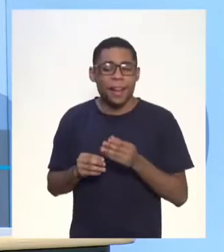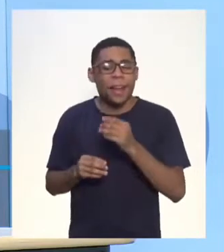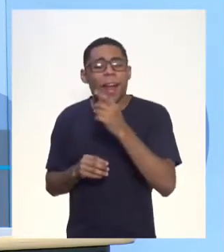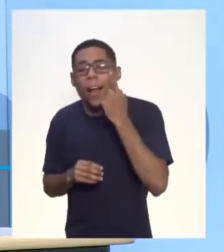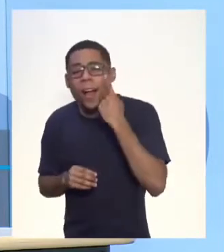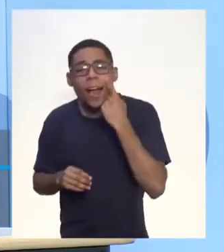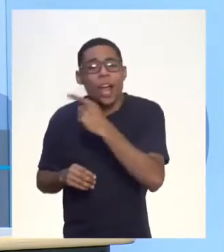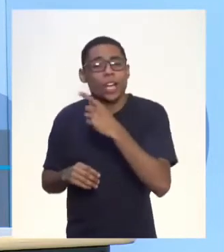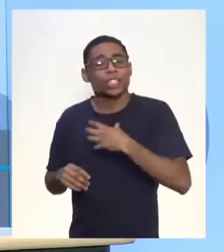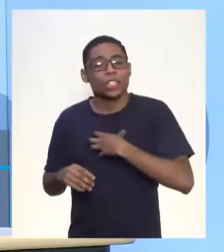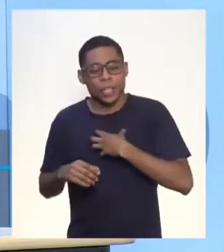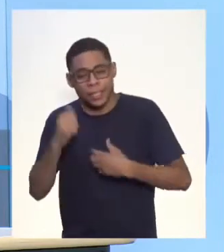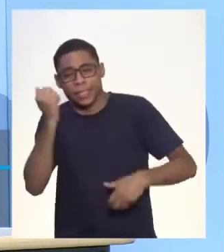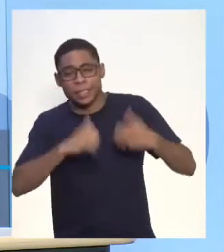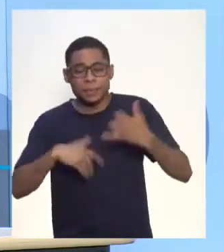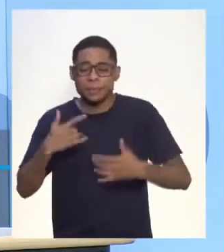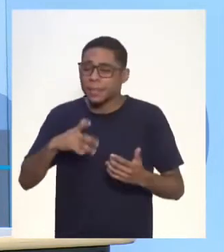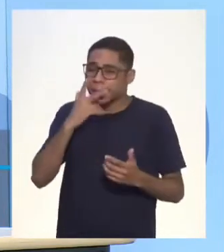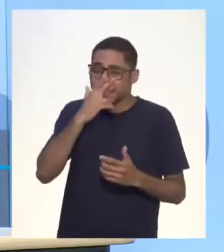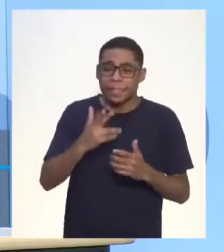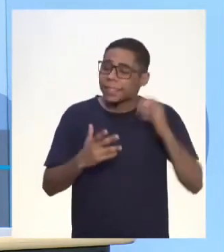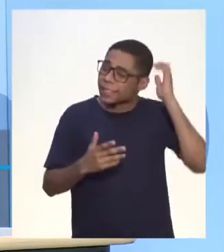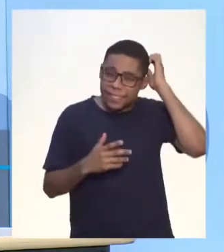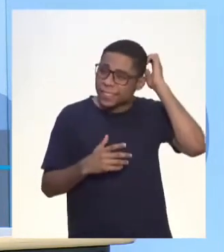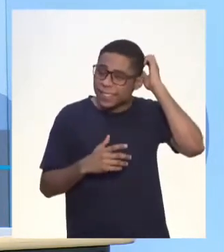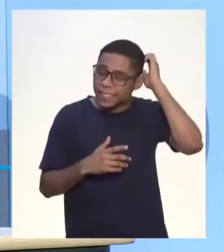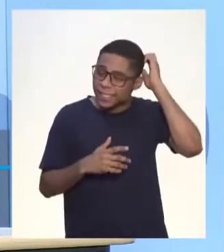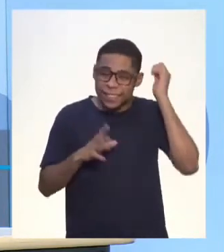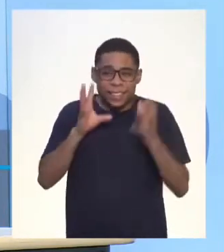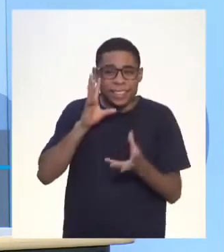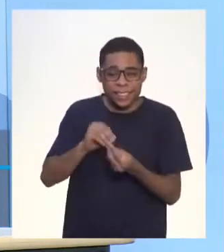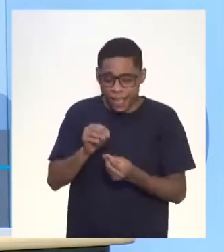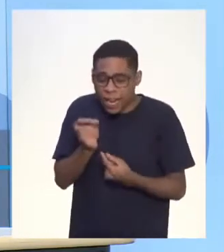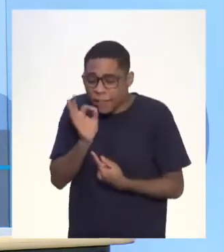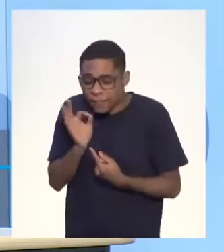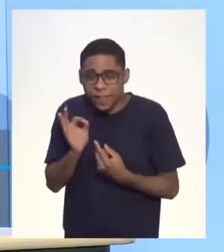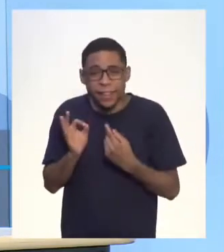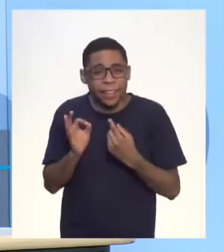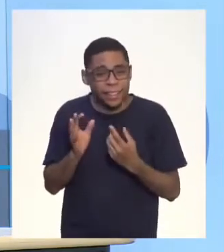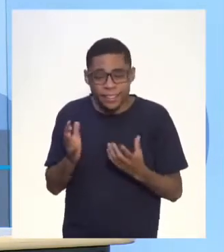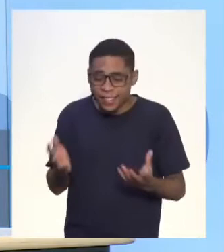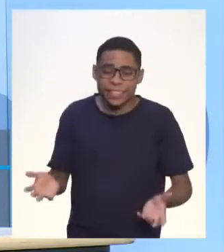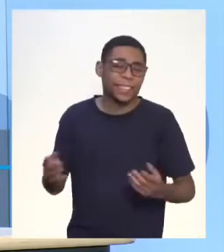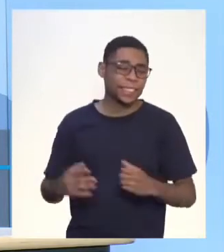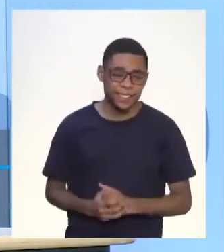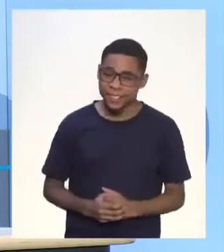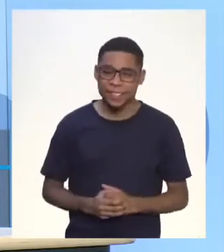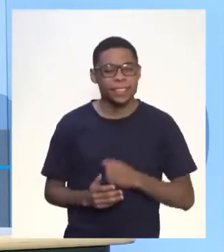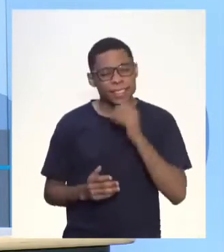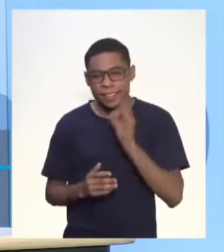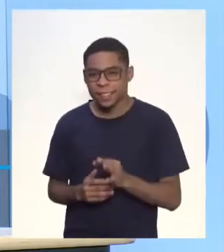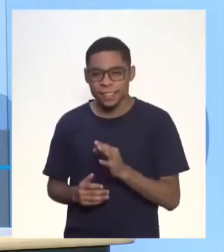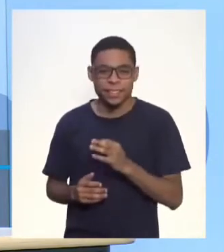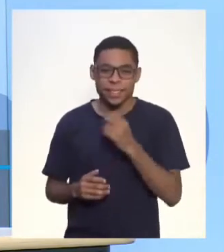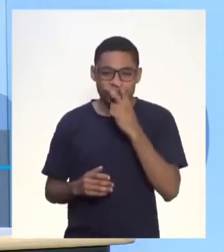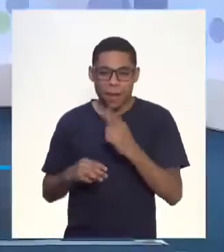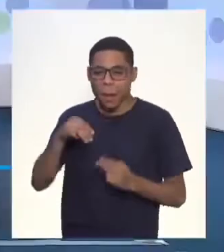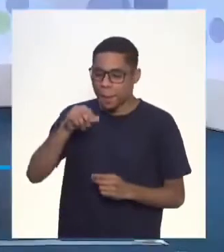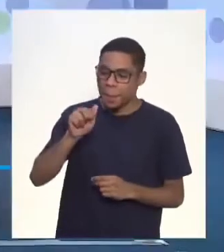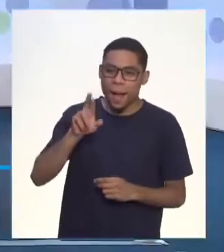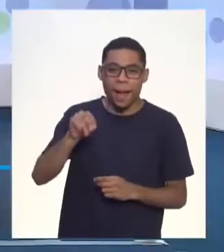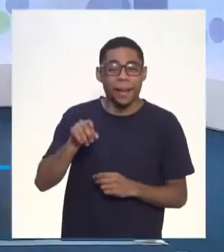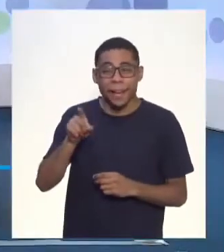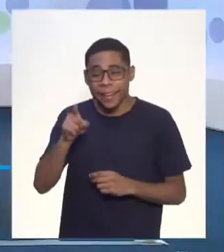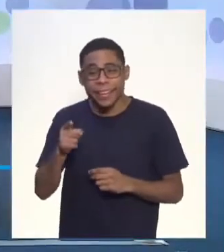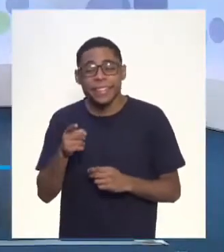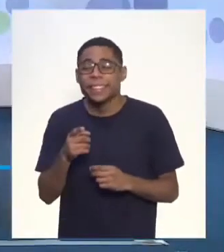né, a forma de se expressar, né, já remete a gente a uma ideia do que é verídico ou não, né? E assim, o Mauro foi incrível aí, né? Porque